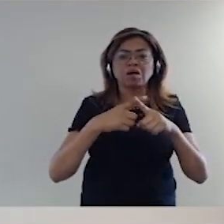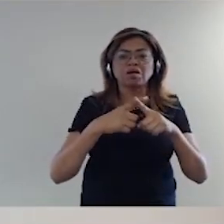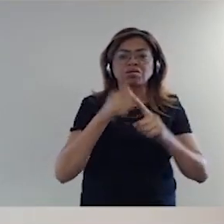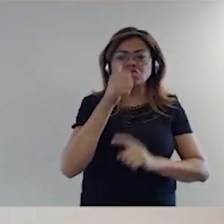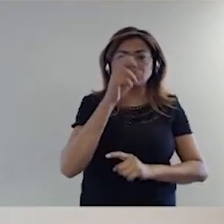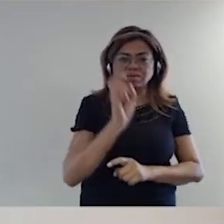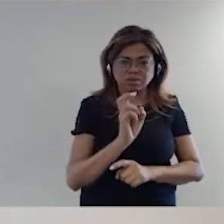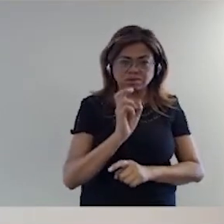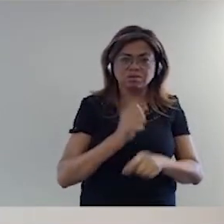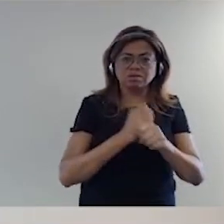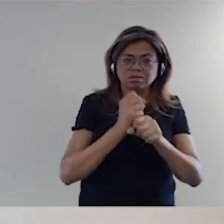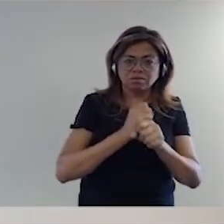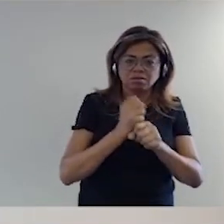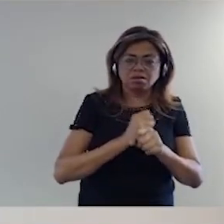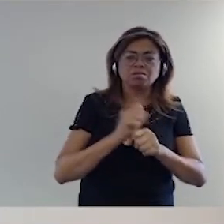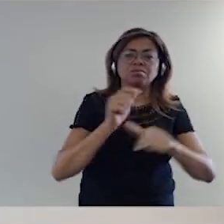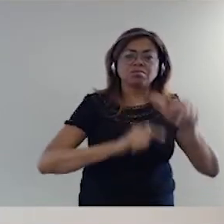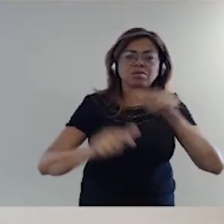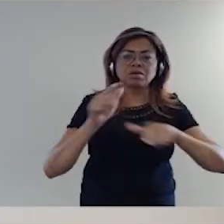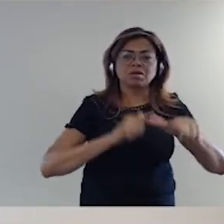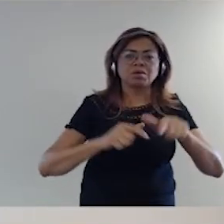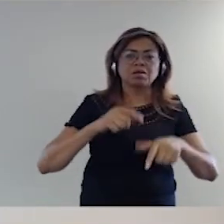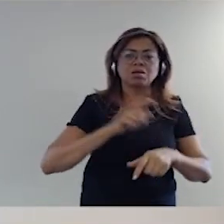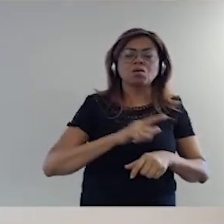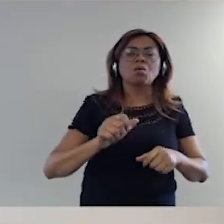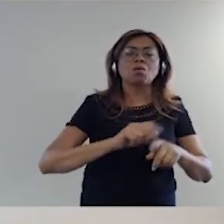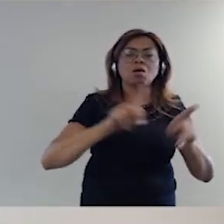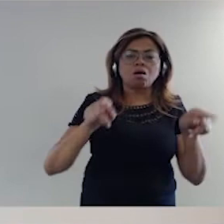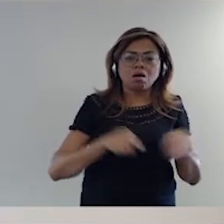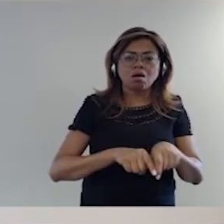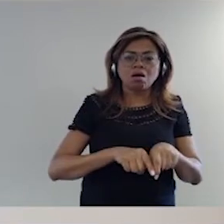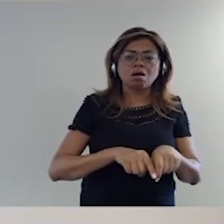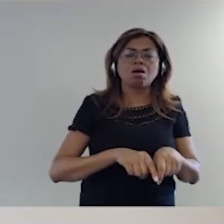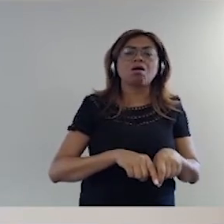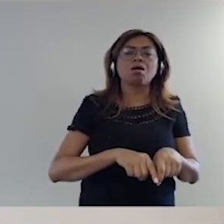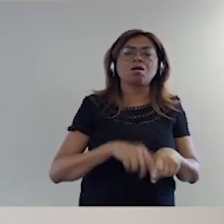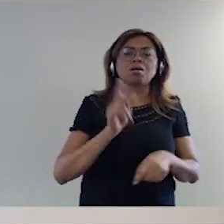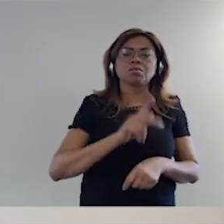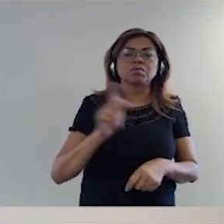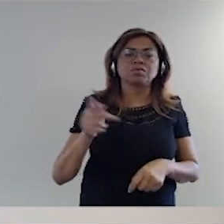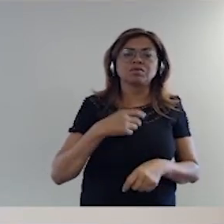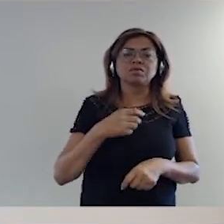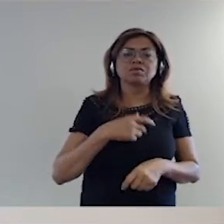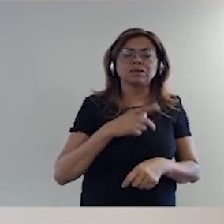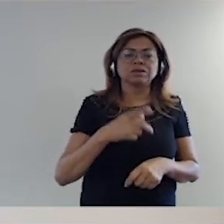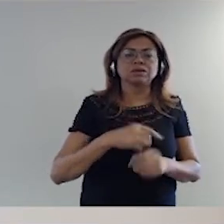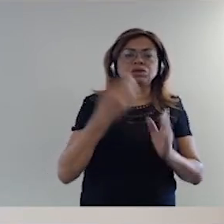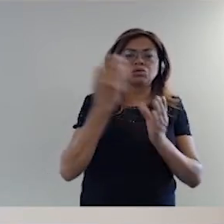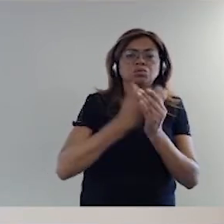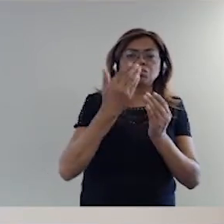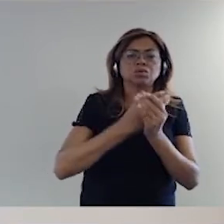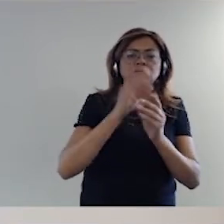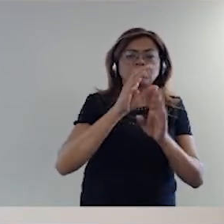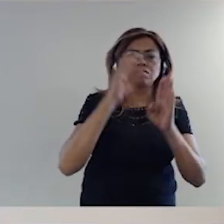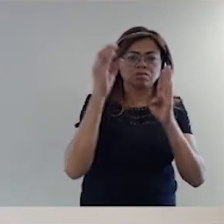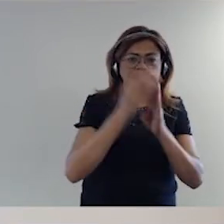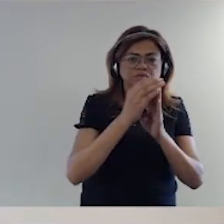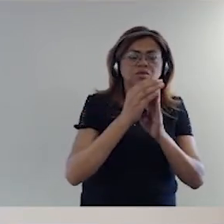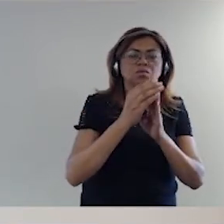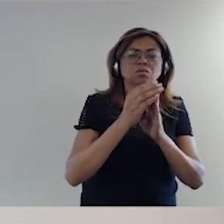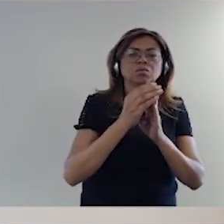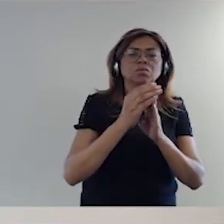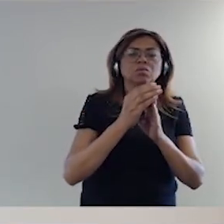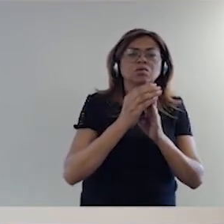aulas sobre direito civil e processo civil na Faculdade de Direito de Bauru